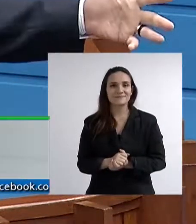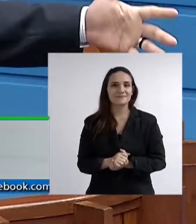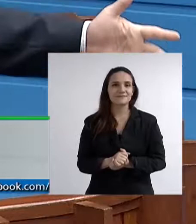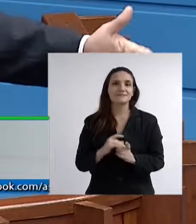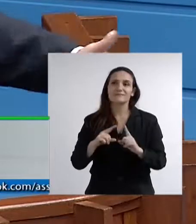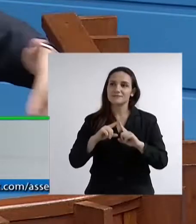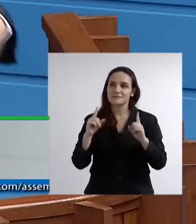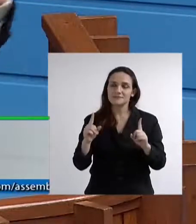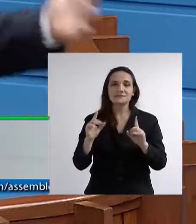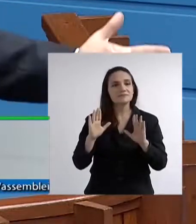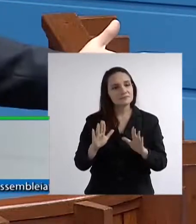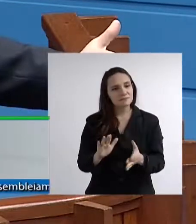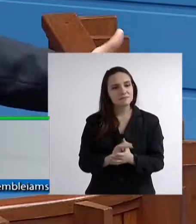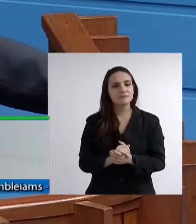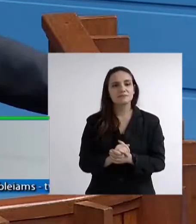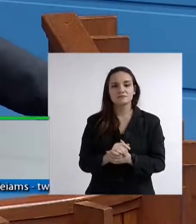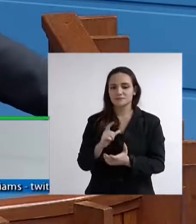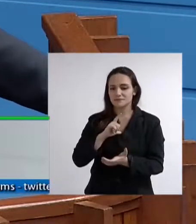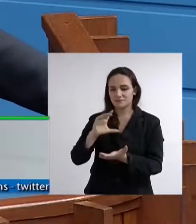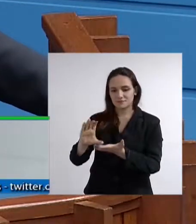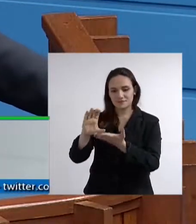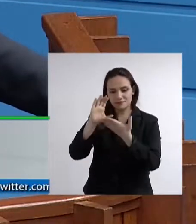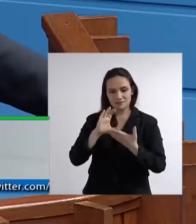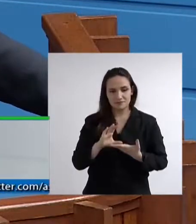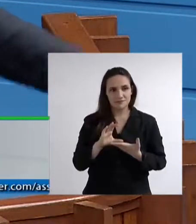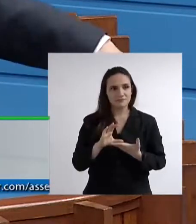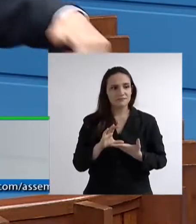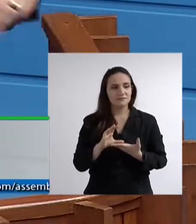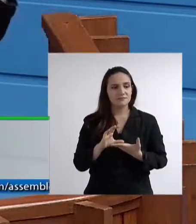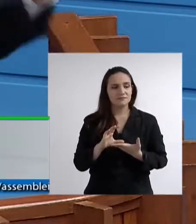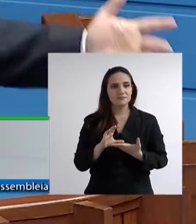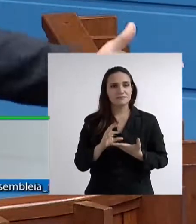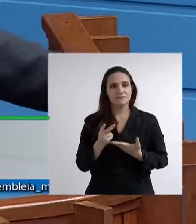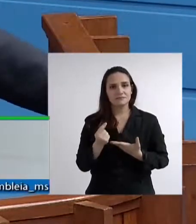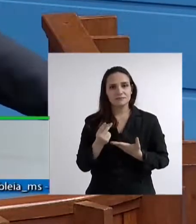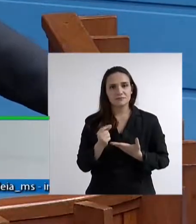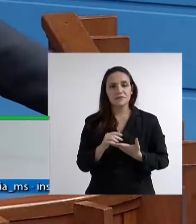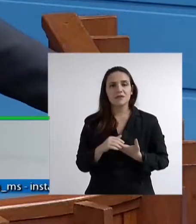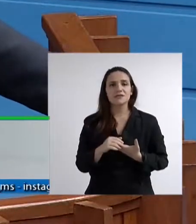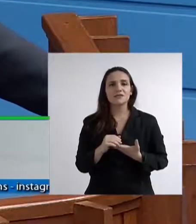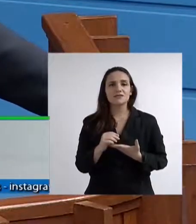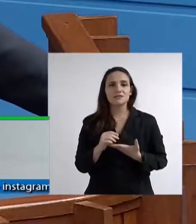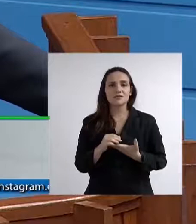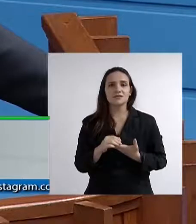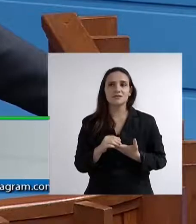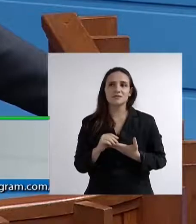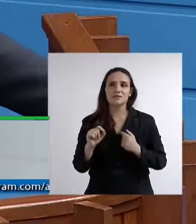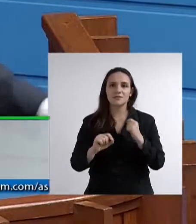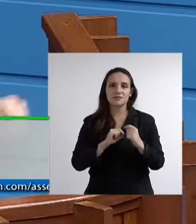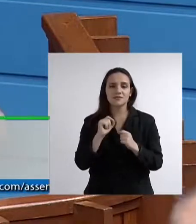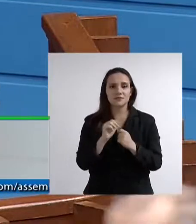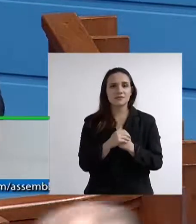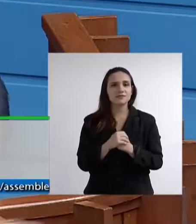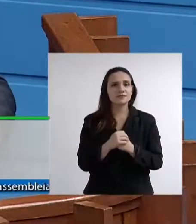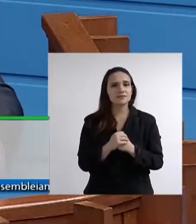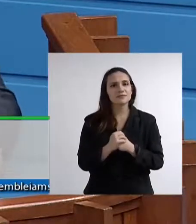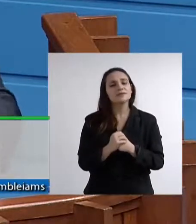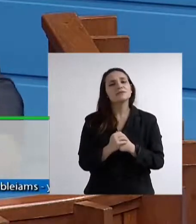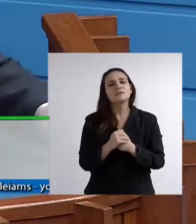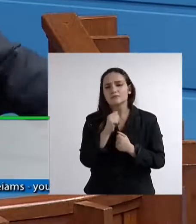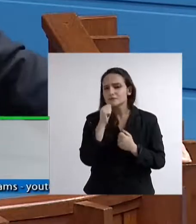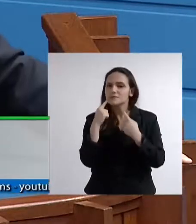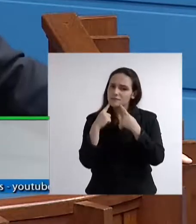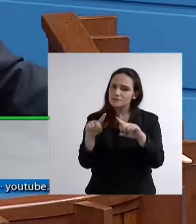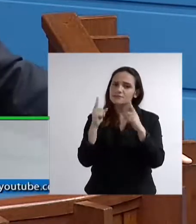repasses feitos, os serviços não são normalizados e as reclamações continuam. Nós estamos